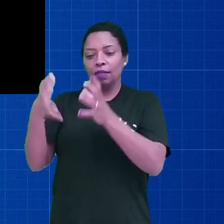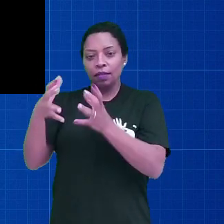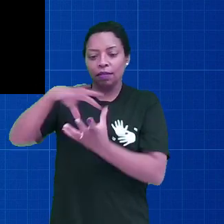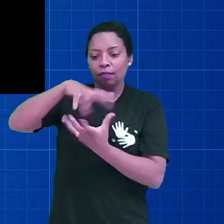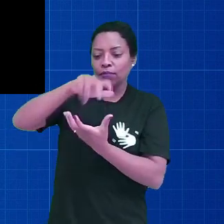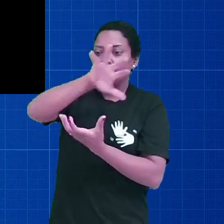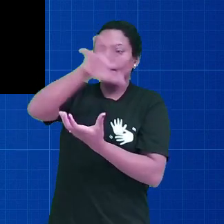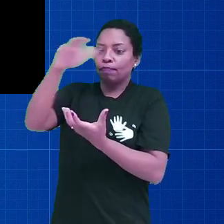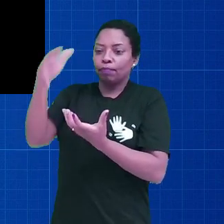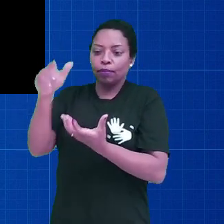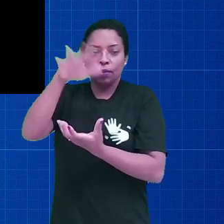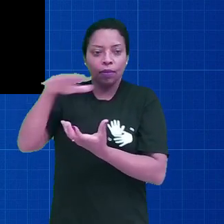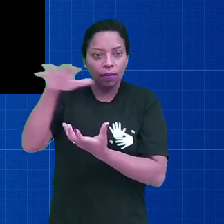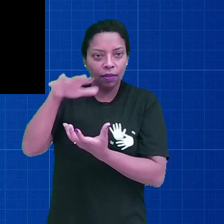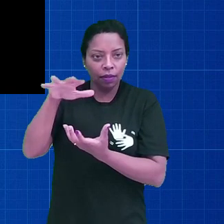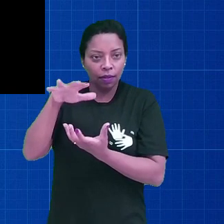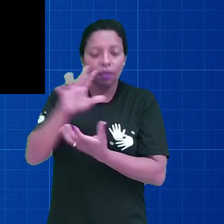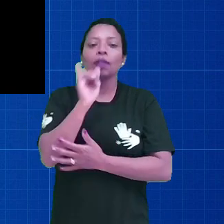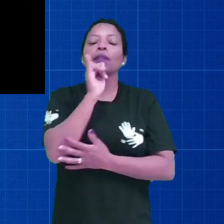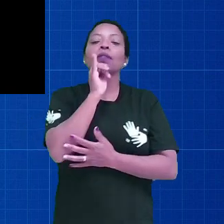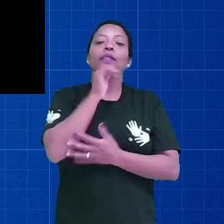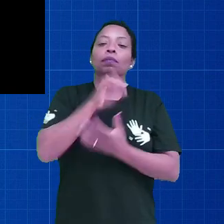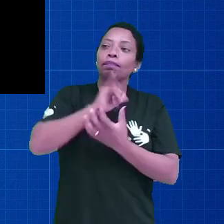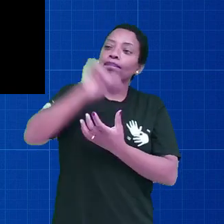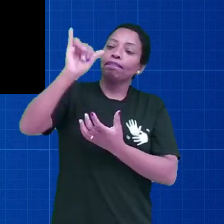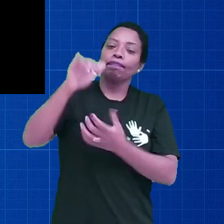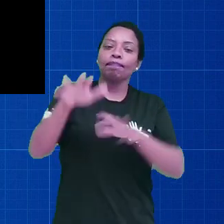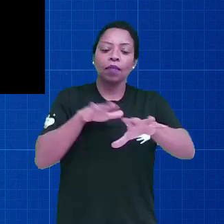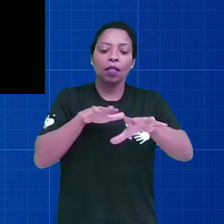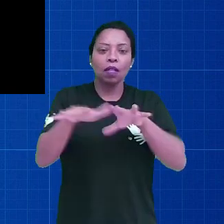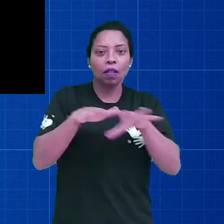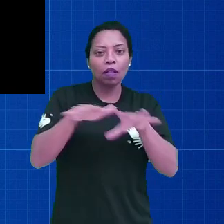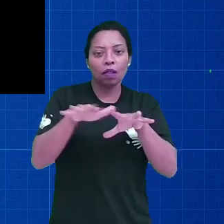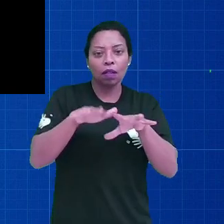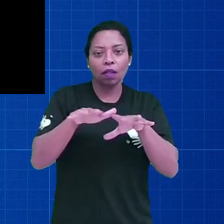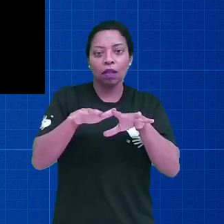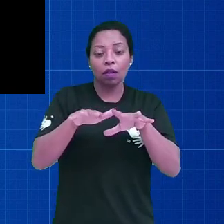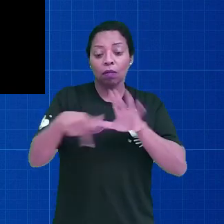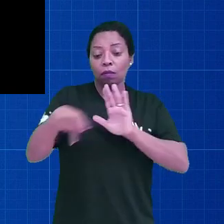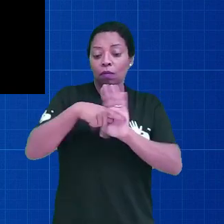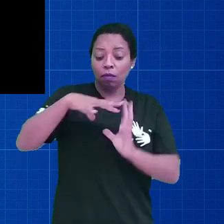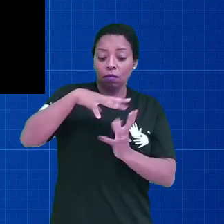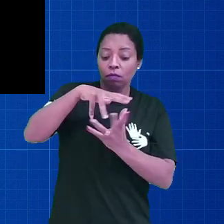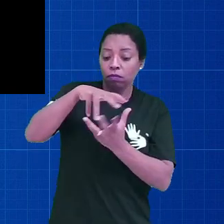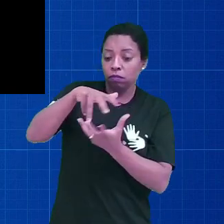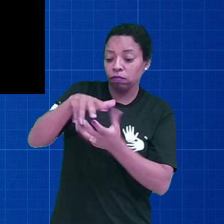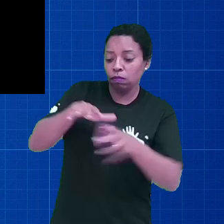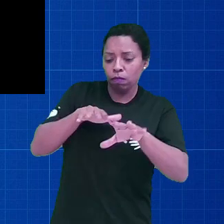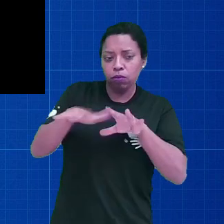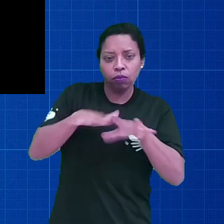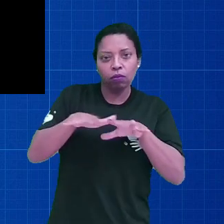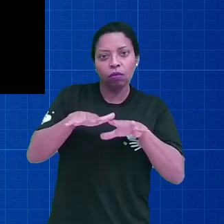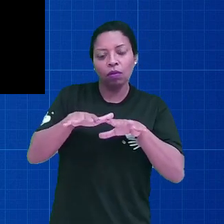pouca gente fala disso, né? Então, o que acontece aqui? O terremoto é a movimentação de placas tectônicas. E